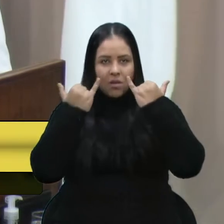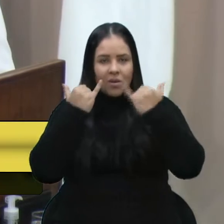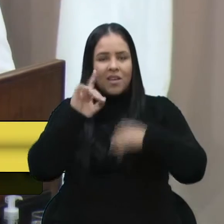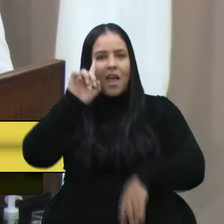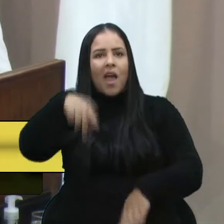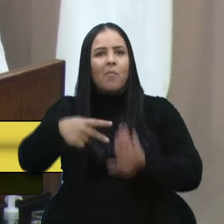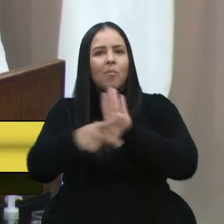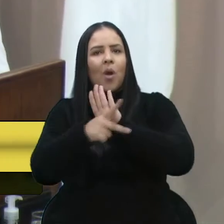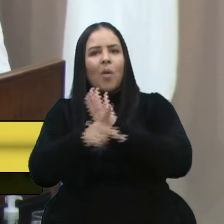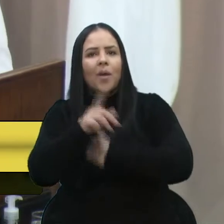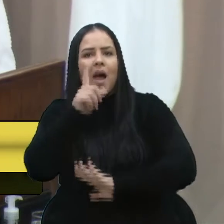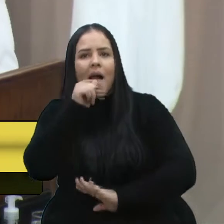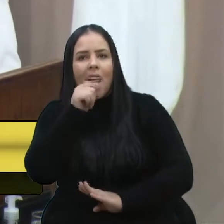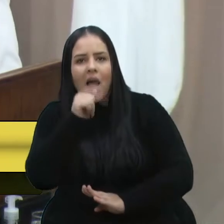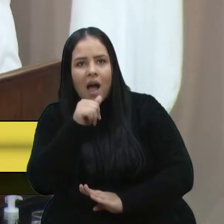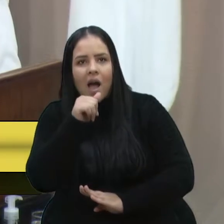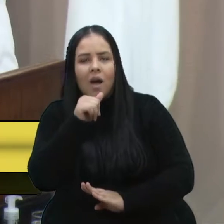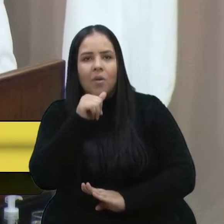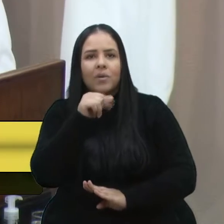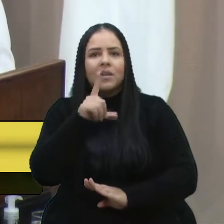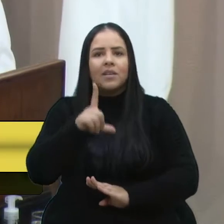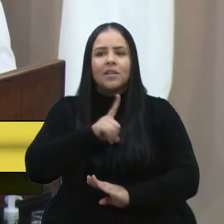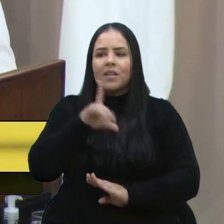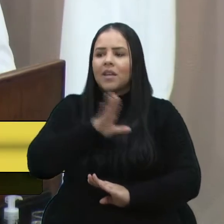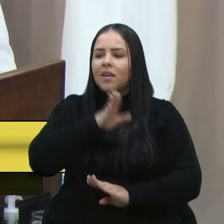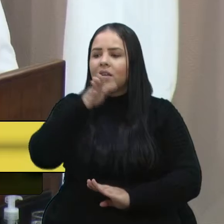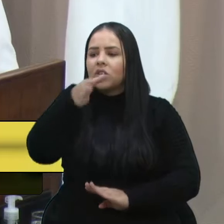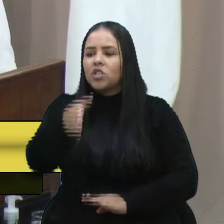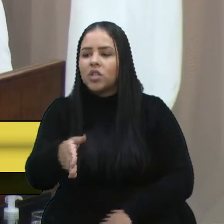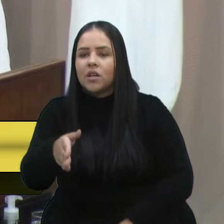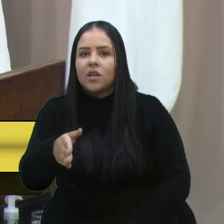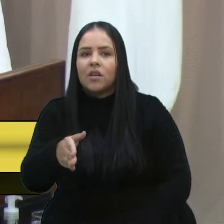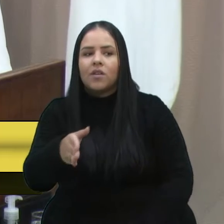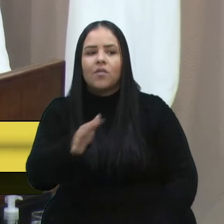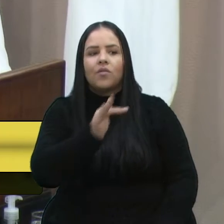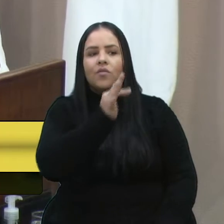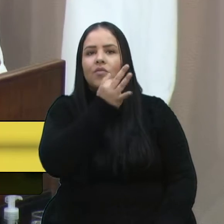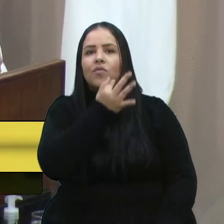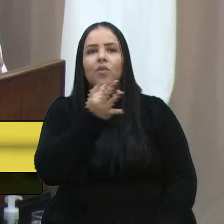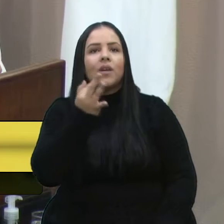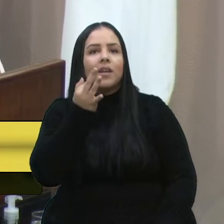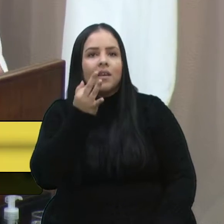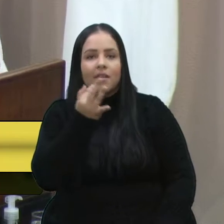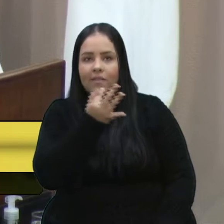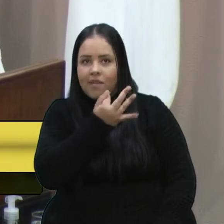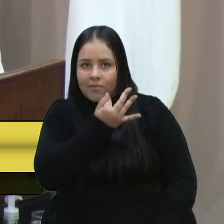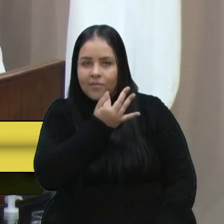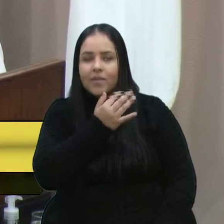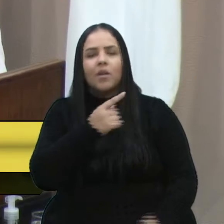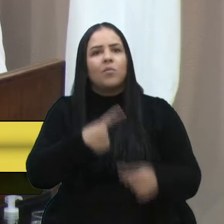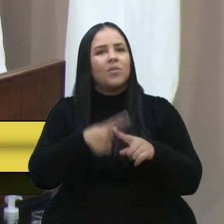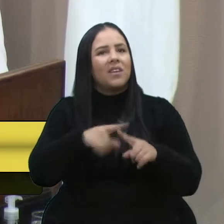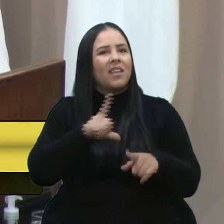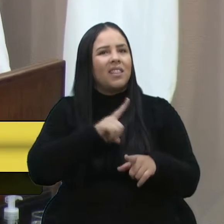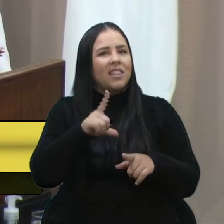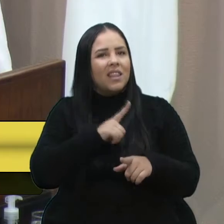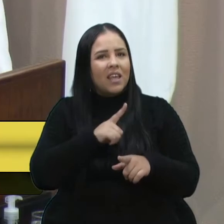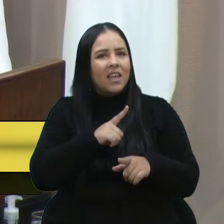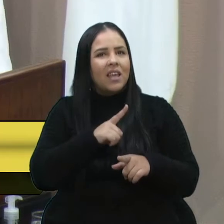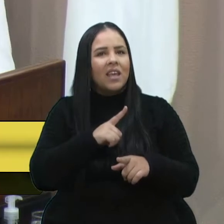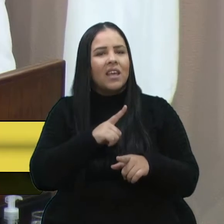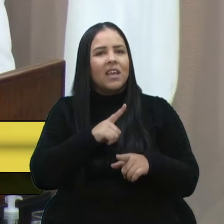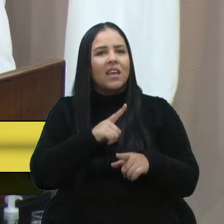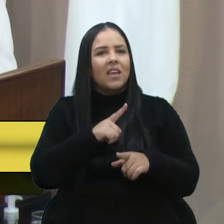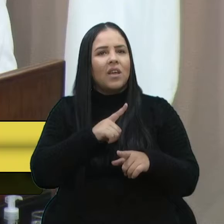a água que está abastecendo a comunidade de Forqueta. nós tivemos uma denúncia, eu recebi, mas